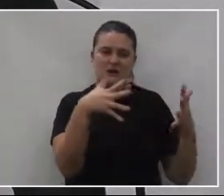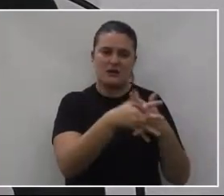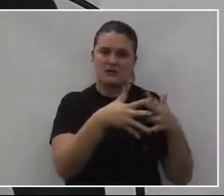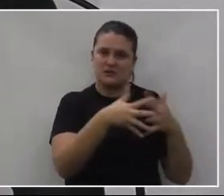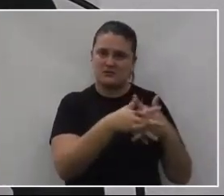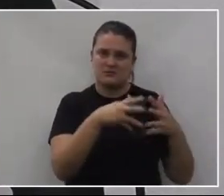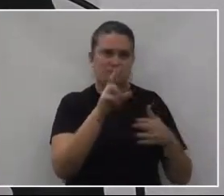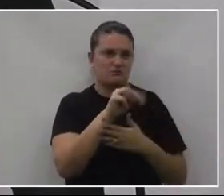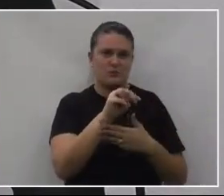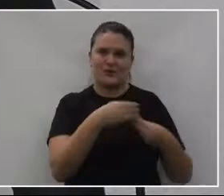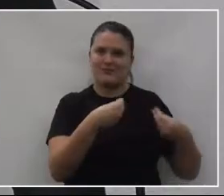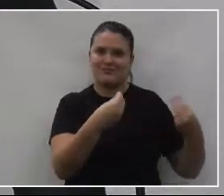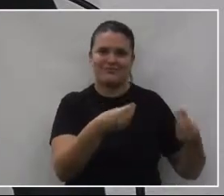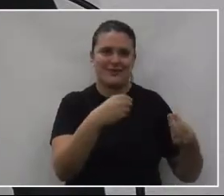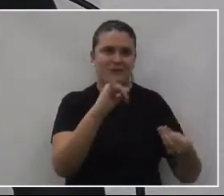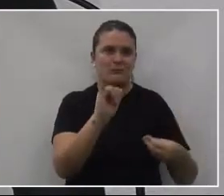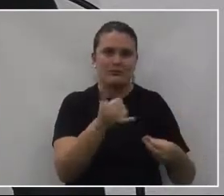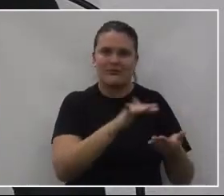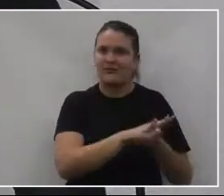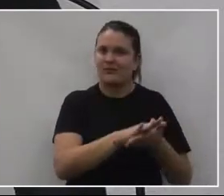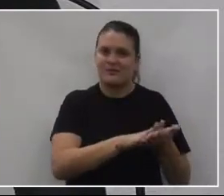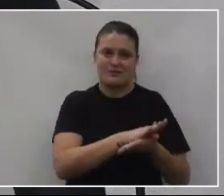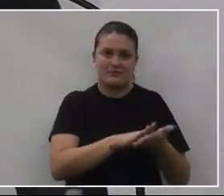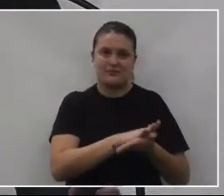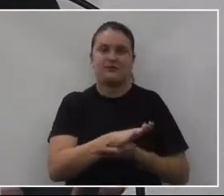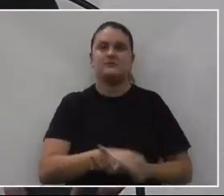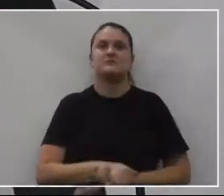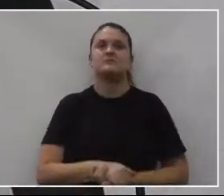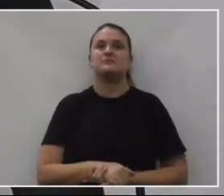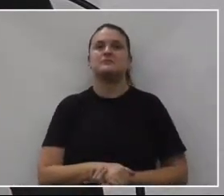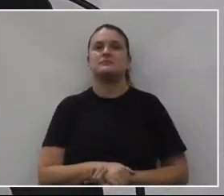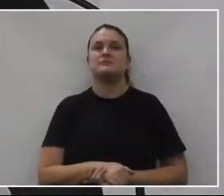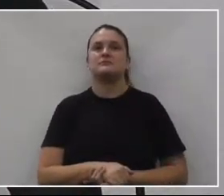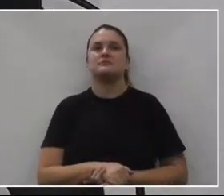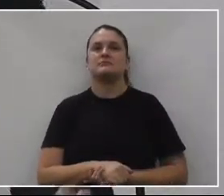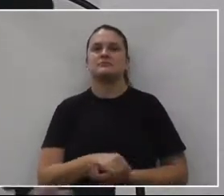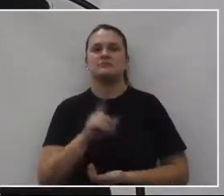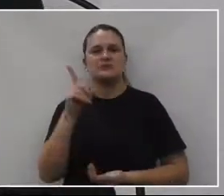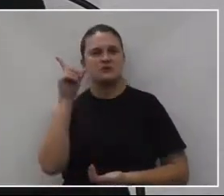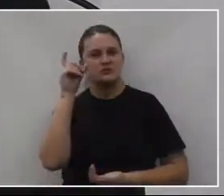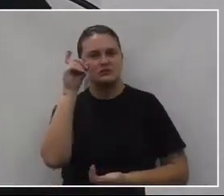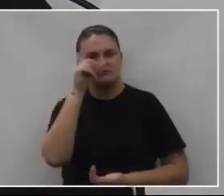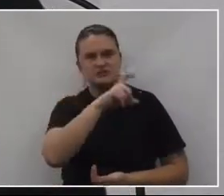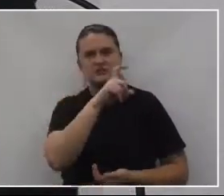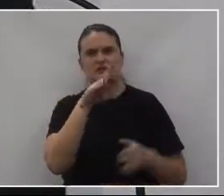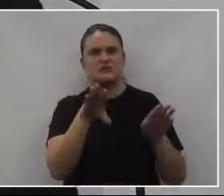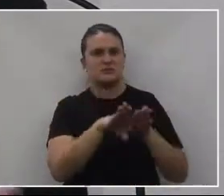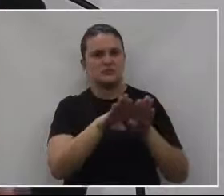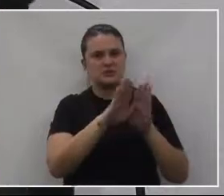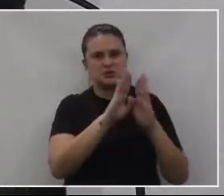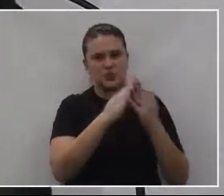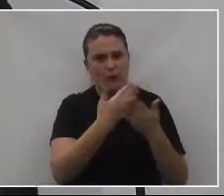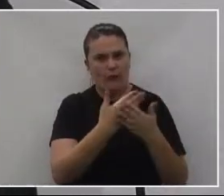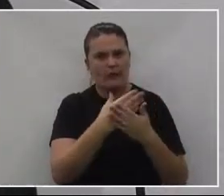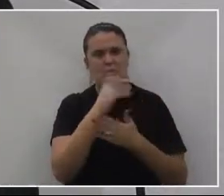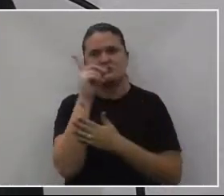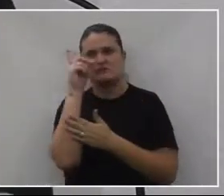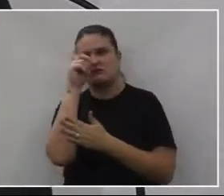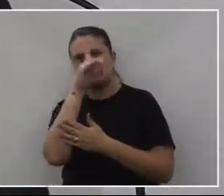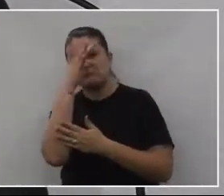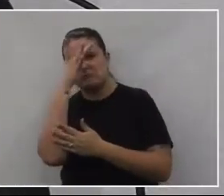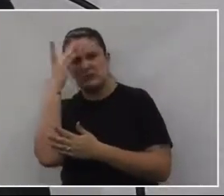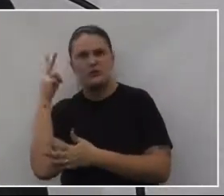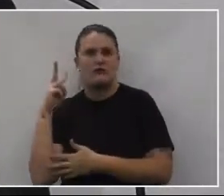nunca traz nenhuma vantagem para nós. Isso já dificulta bastante, dificulta para a escola, dificulta especialmente para as